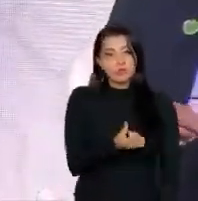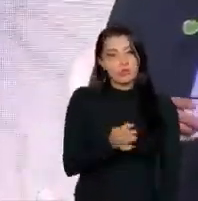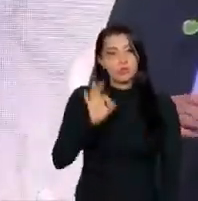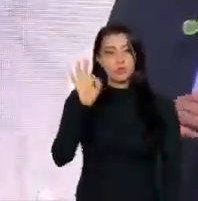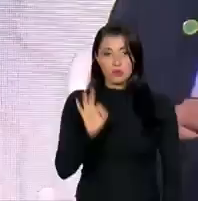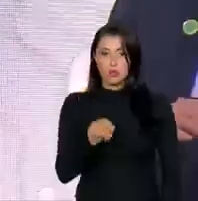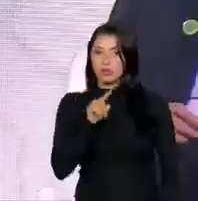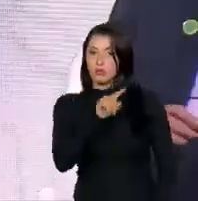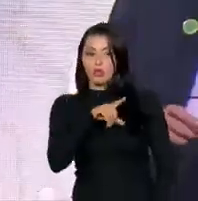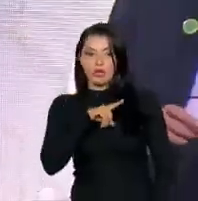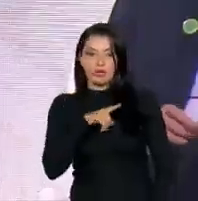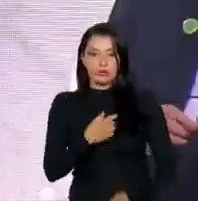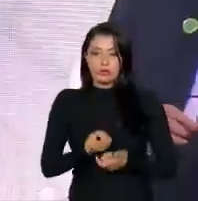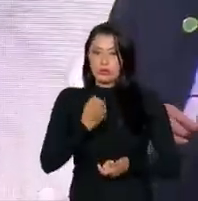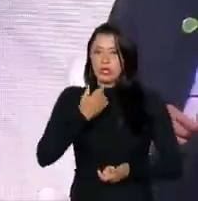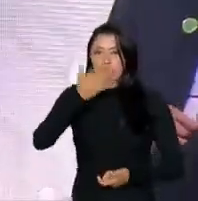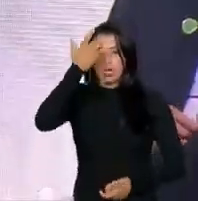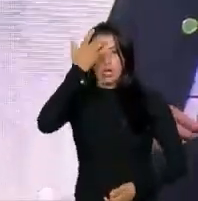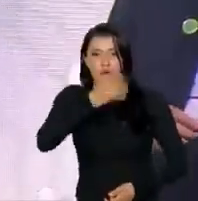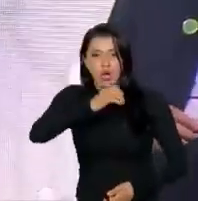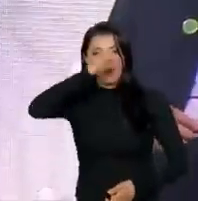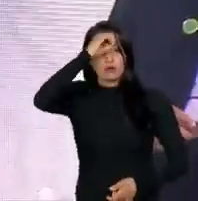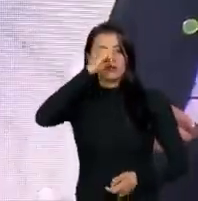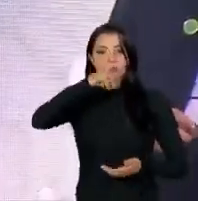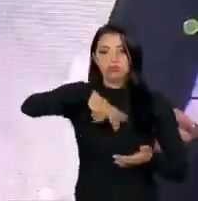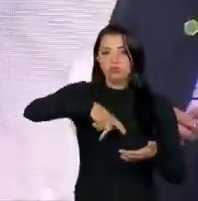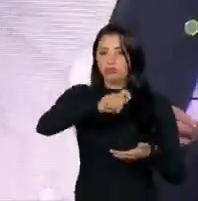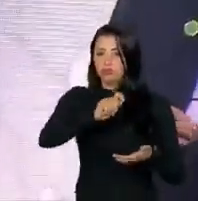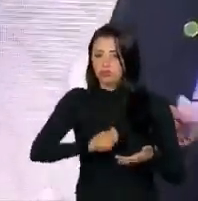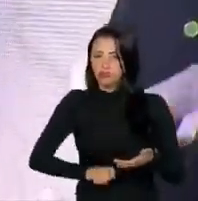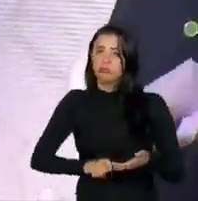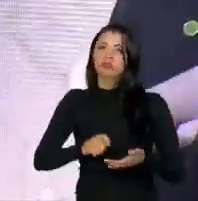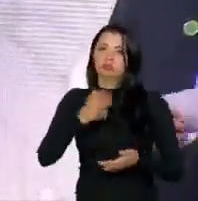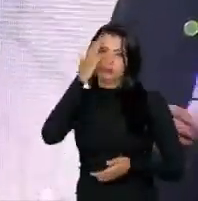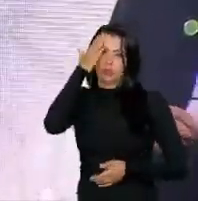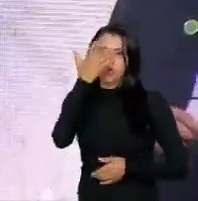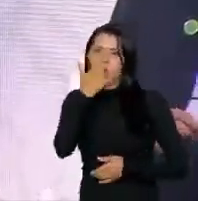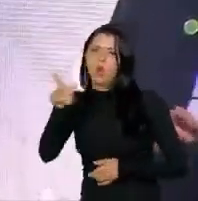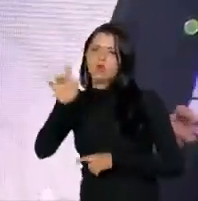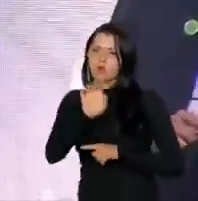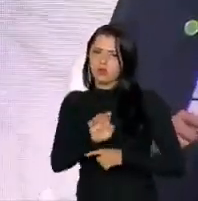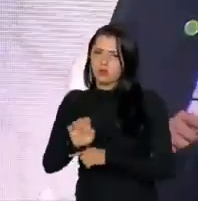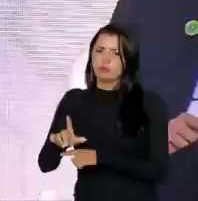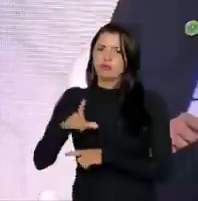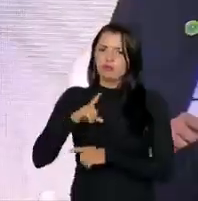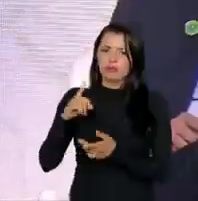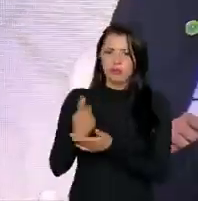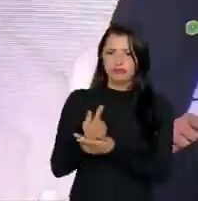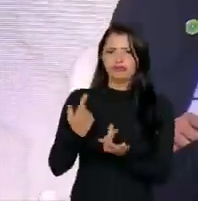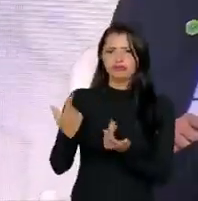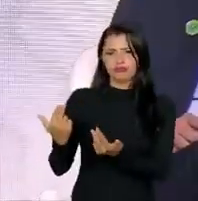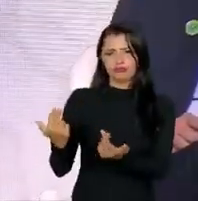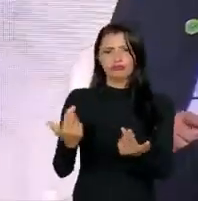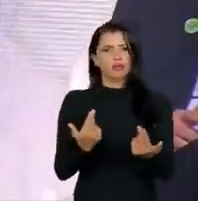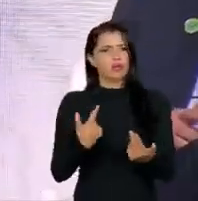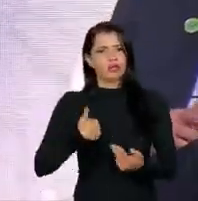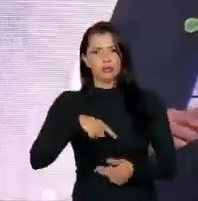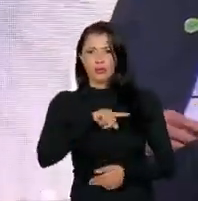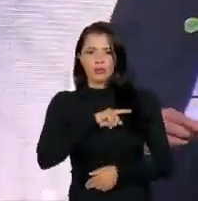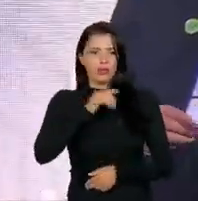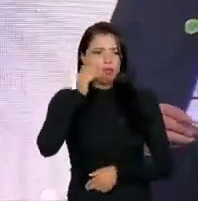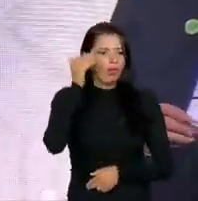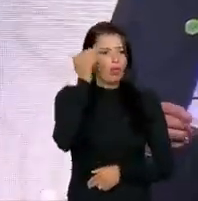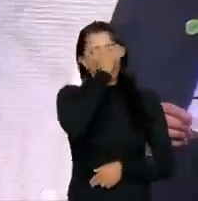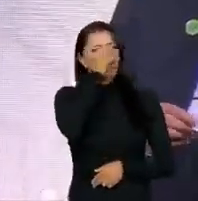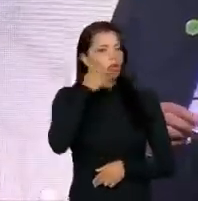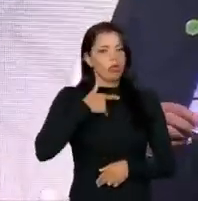são alfabetizados. E eu tenho certeza que isso é uma realidade nos outros estados também. E a gente não pode tampar os nossos